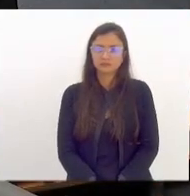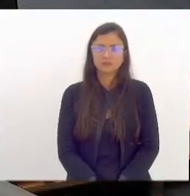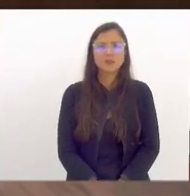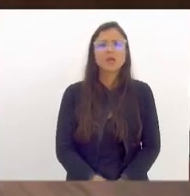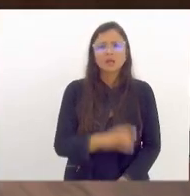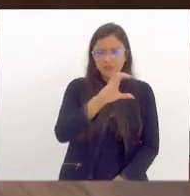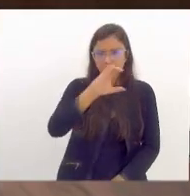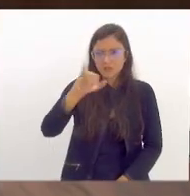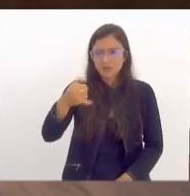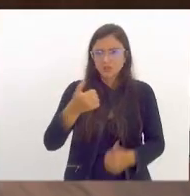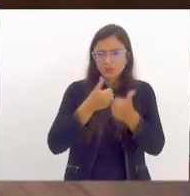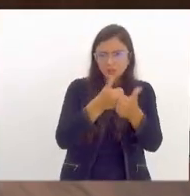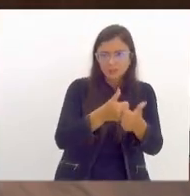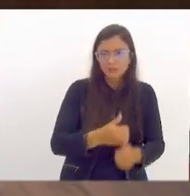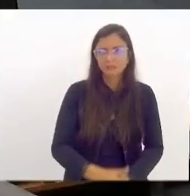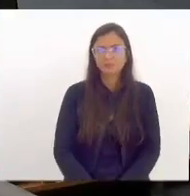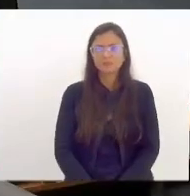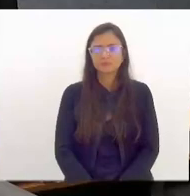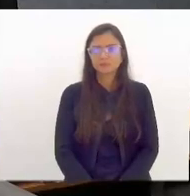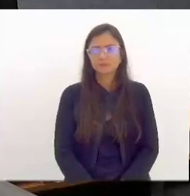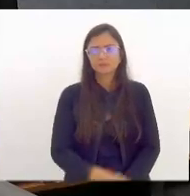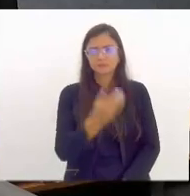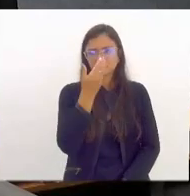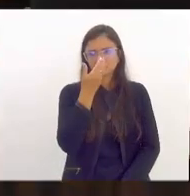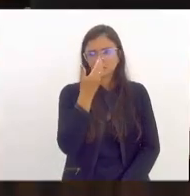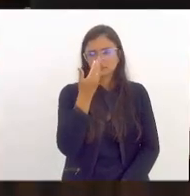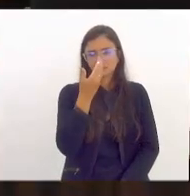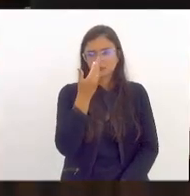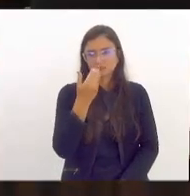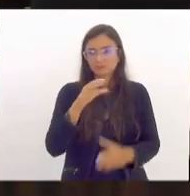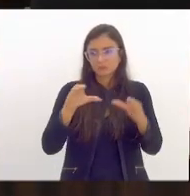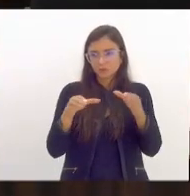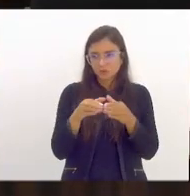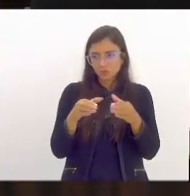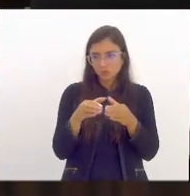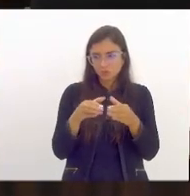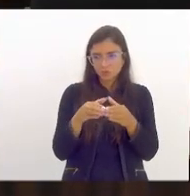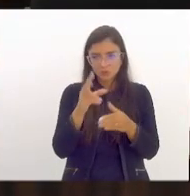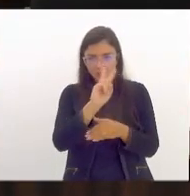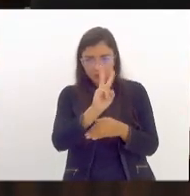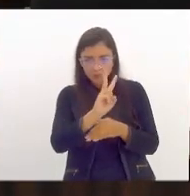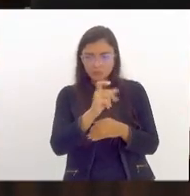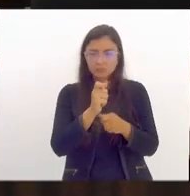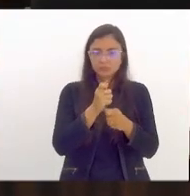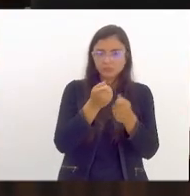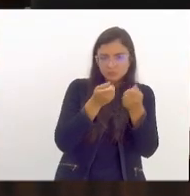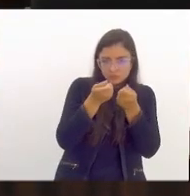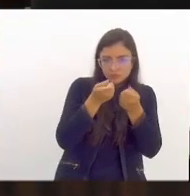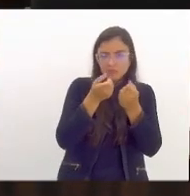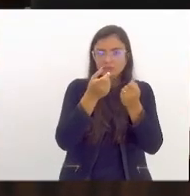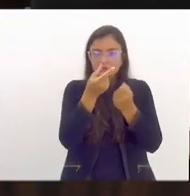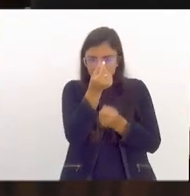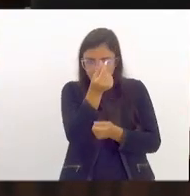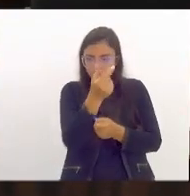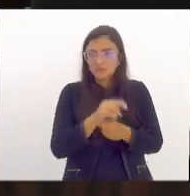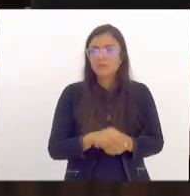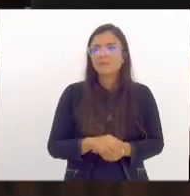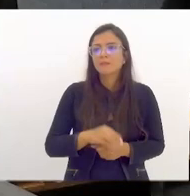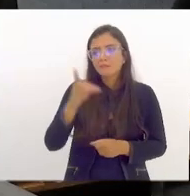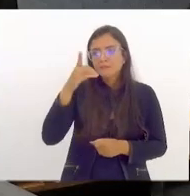Acompanho o parecer da CCJ, presidente. Pela Comissão de Orçamento, Fiscalização Financeira e Controle, deputado Eliomar